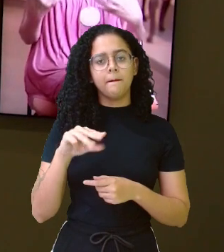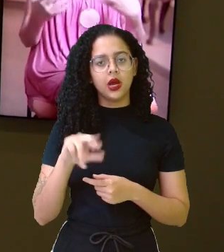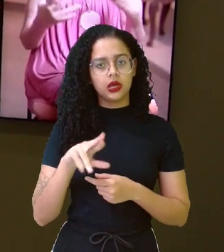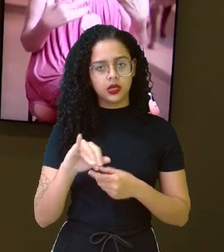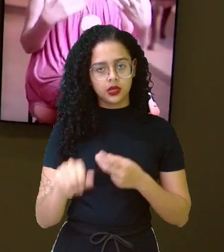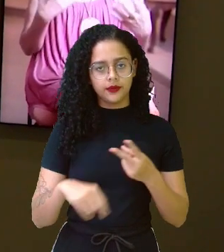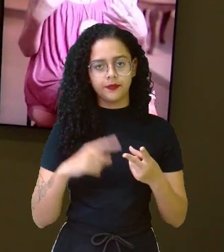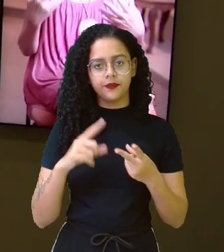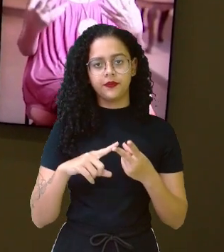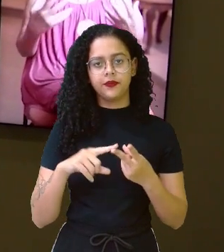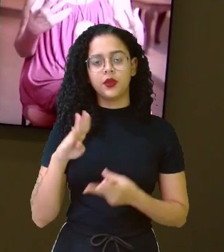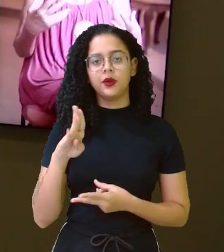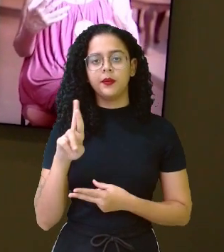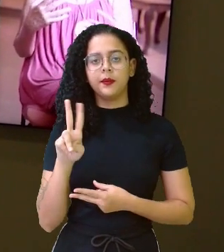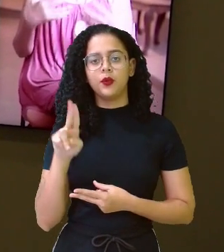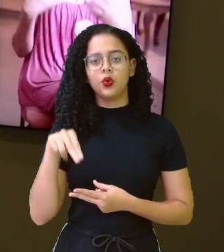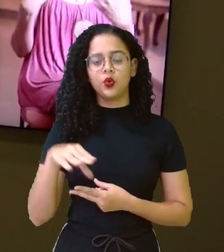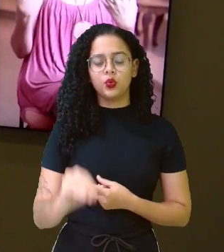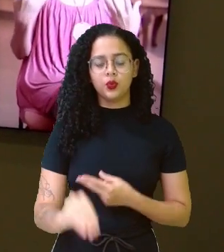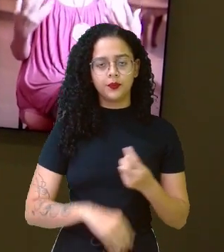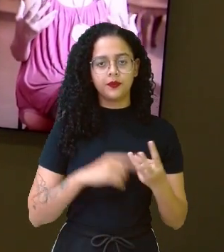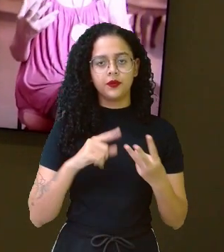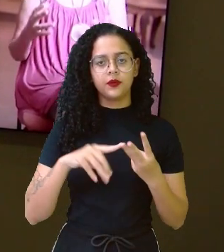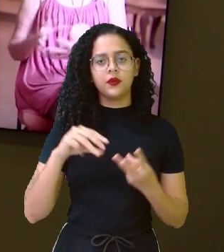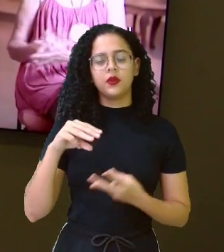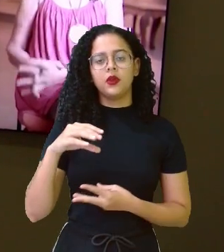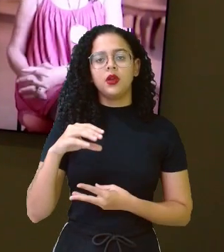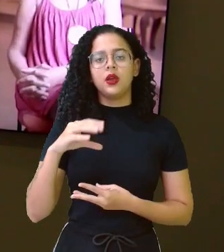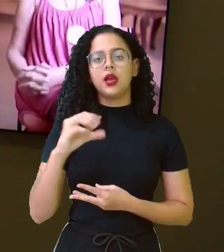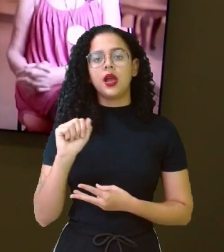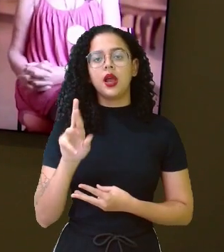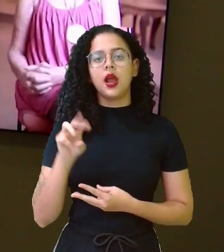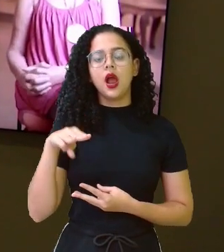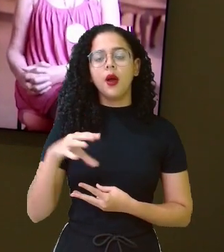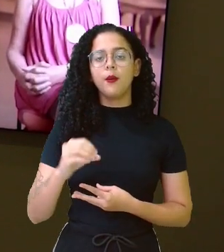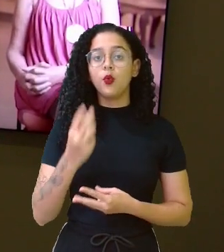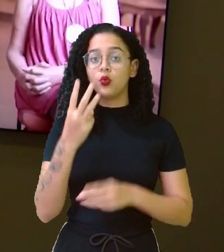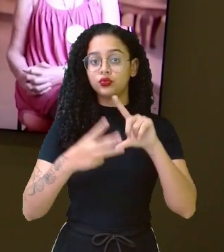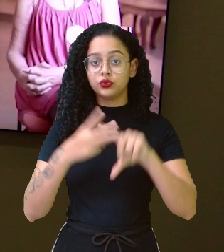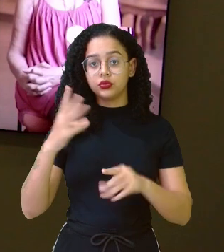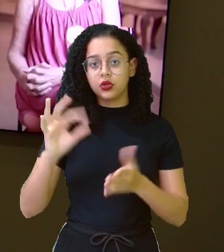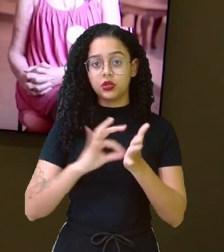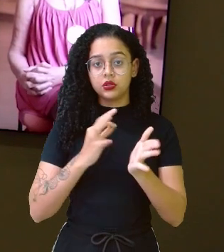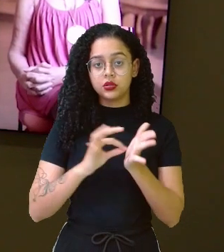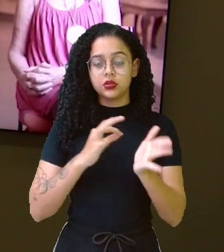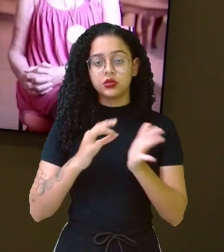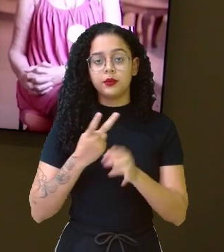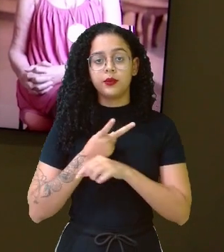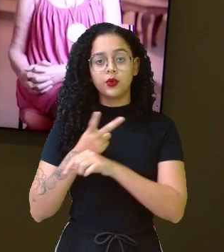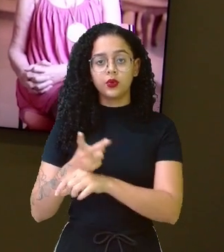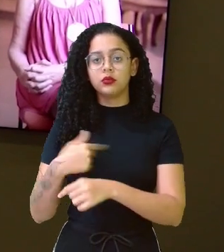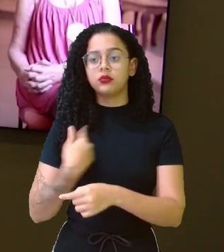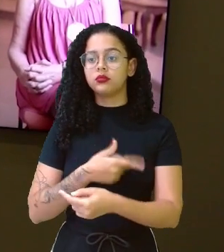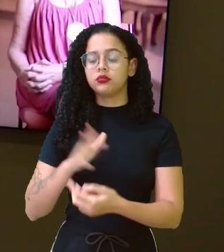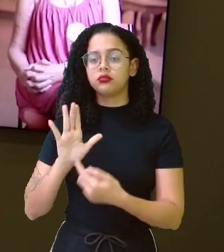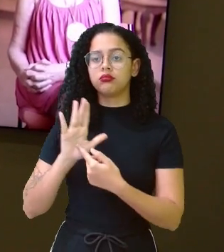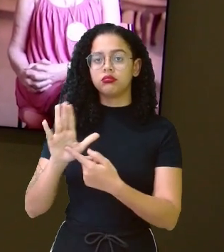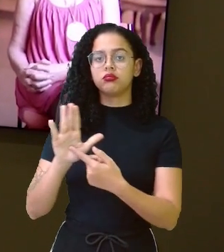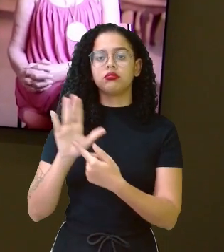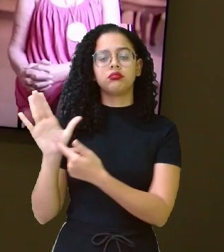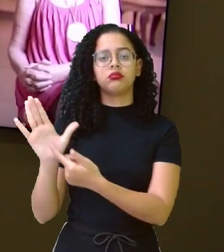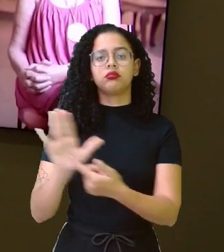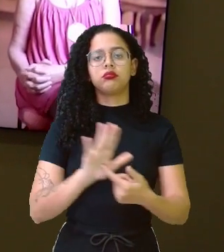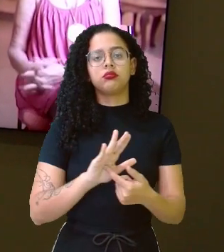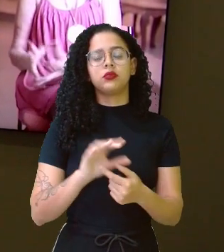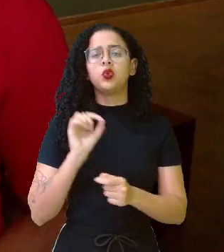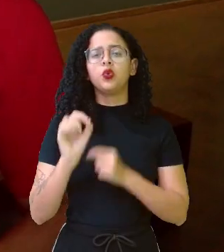nós tivemos Bruno Albertin e Maria do Carmo Nino. São os 3 que assinam a curadoria dessa nossa exposição. Você poderia falar um pouco o que